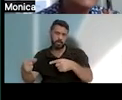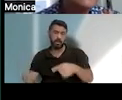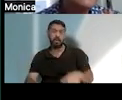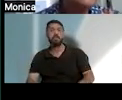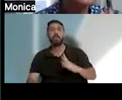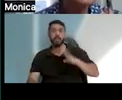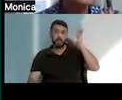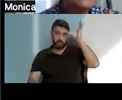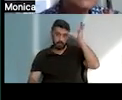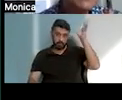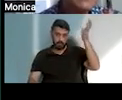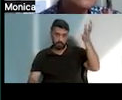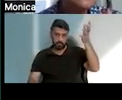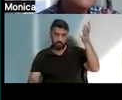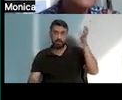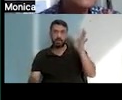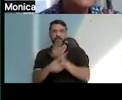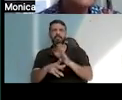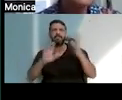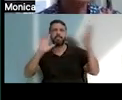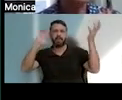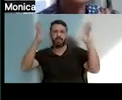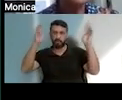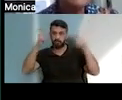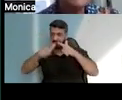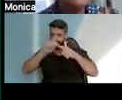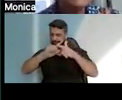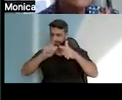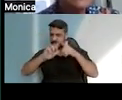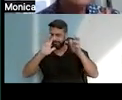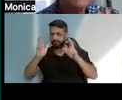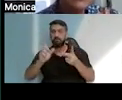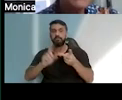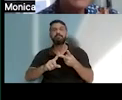solução para a crise climática, para